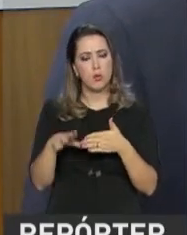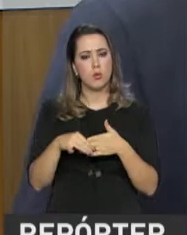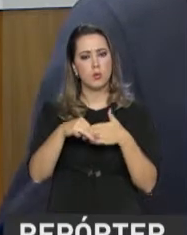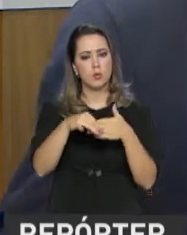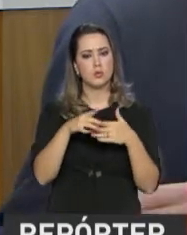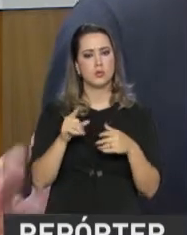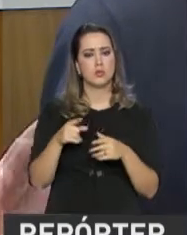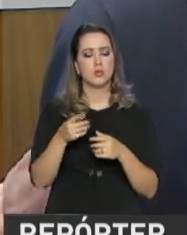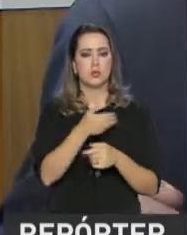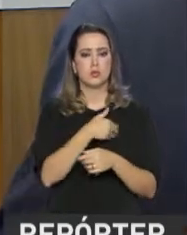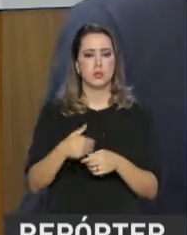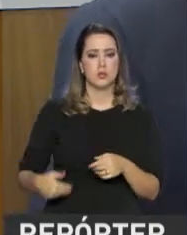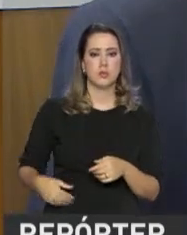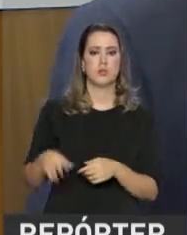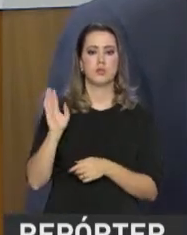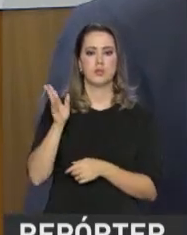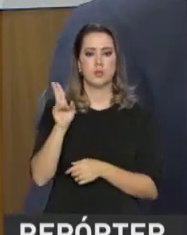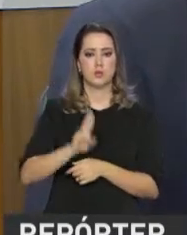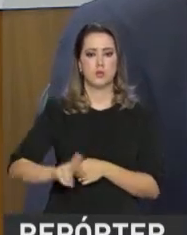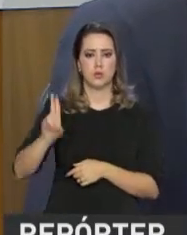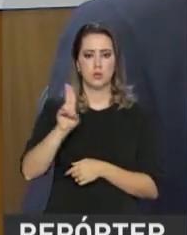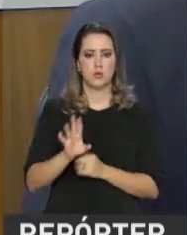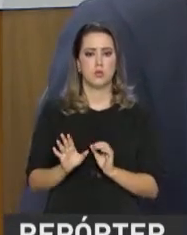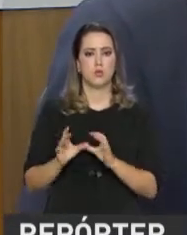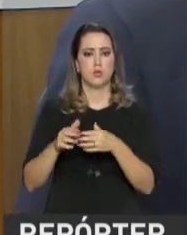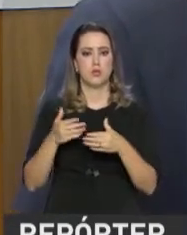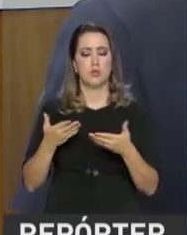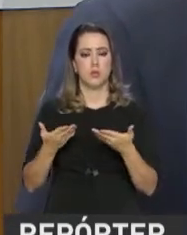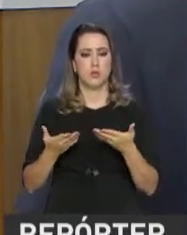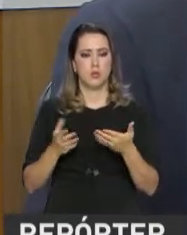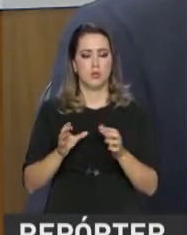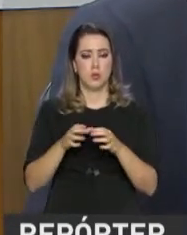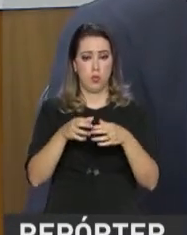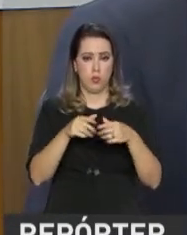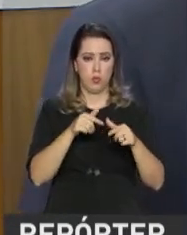do governo, uma vez que nós já aplicamos para os servidores, em geral.